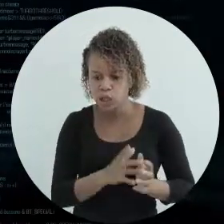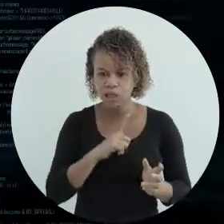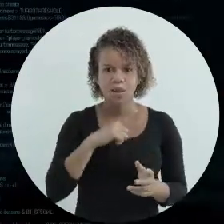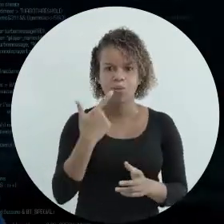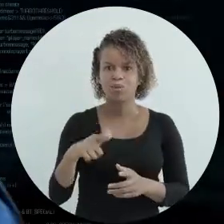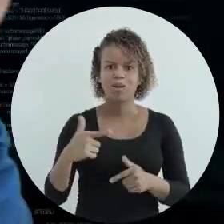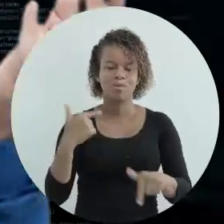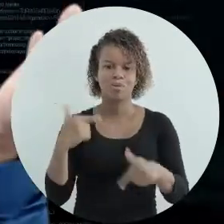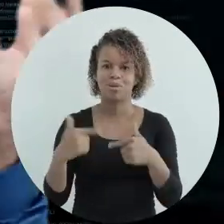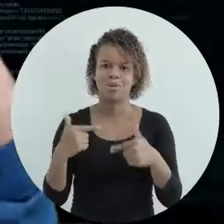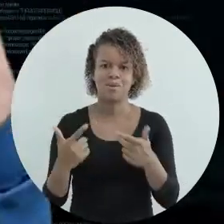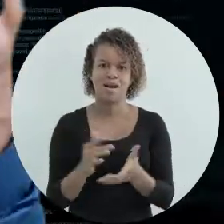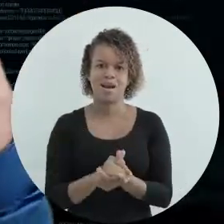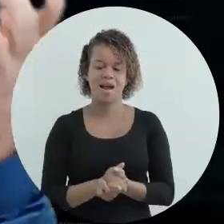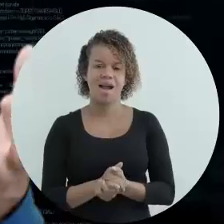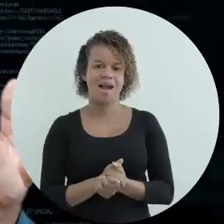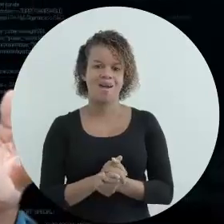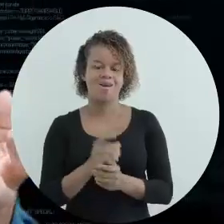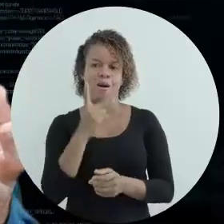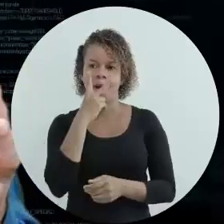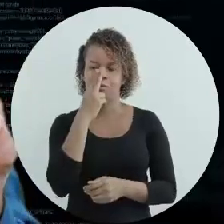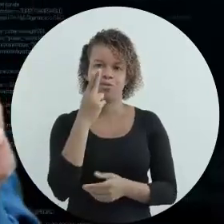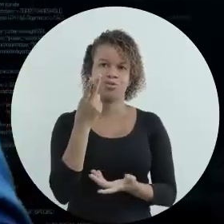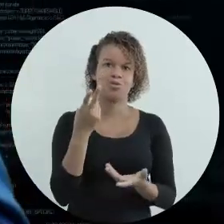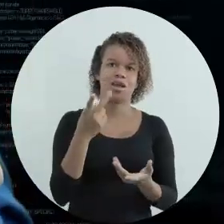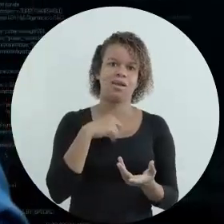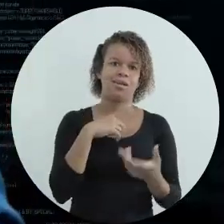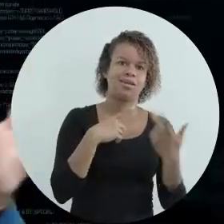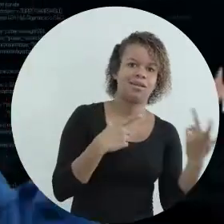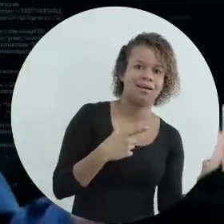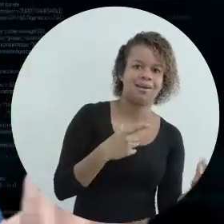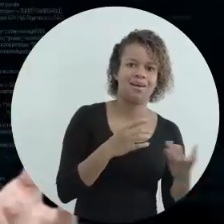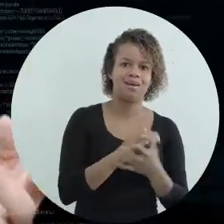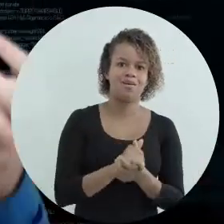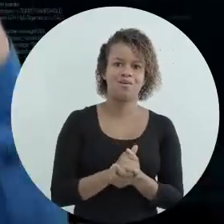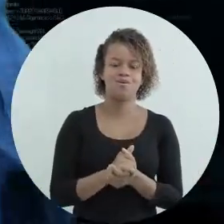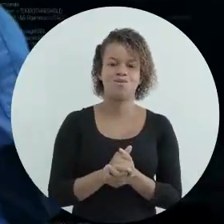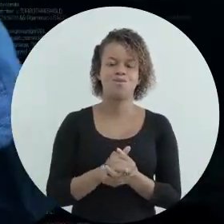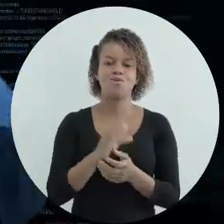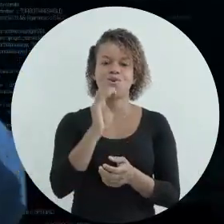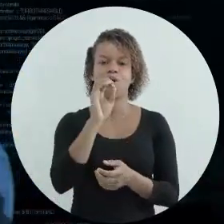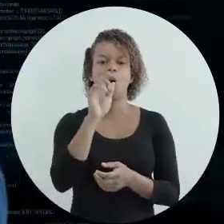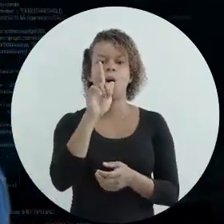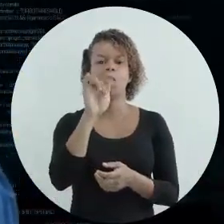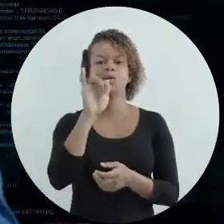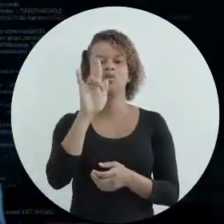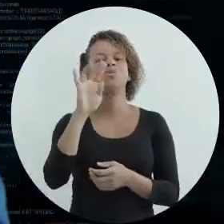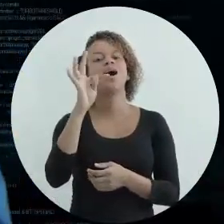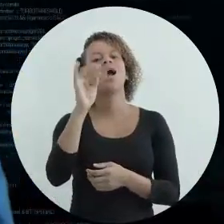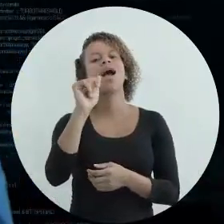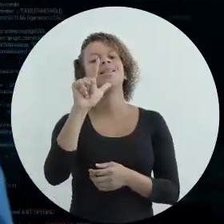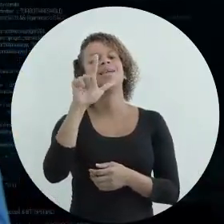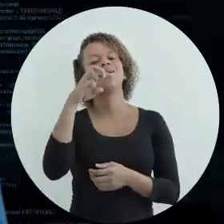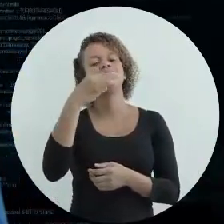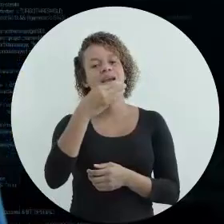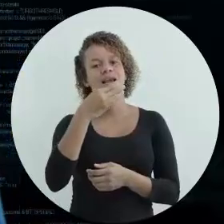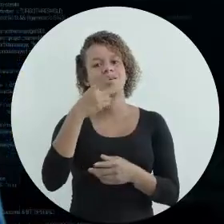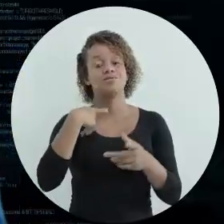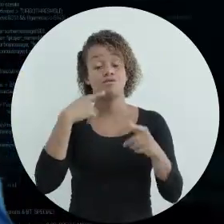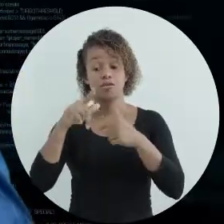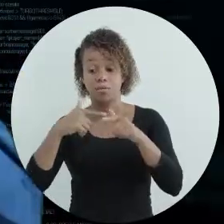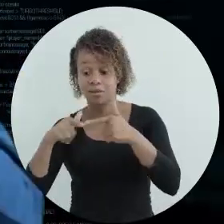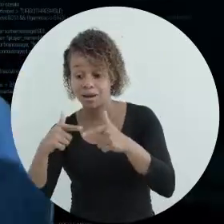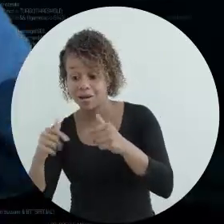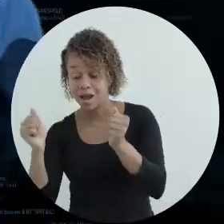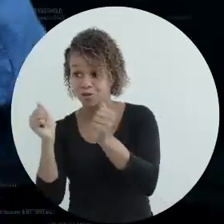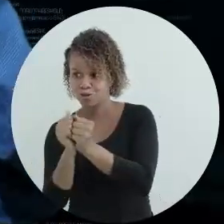o JavaScript sem ter o código HTML para usar ele. Ele foi feito para trabalhar em cima do